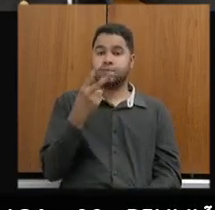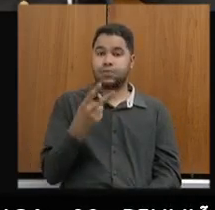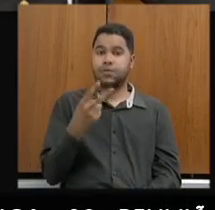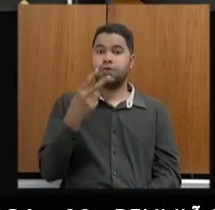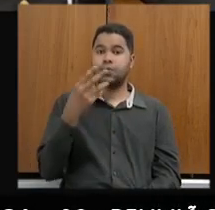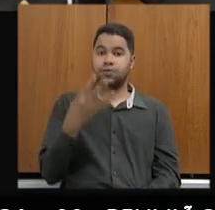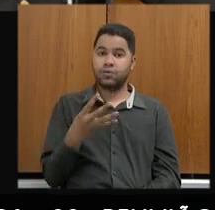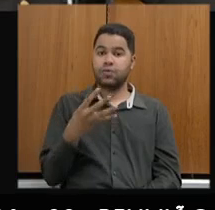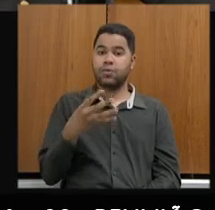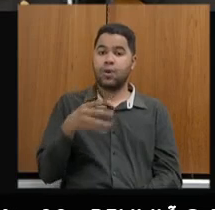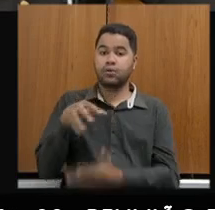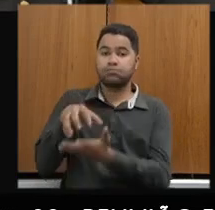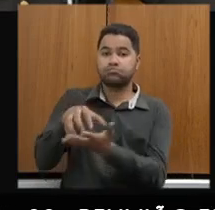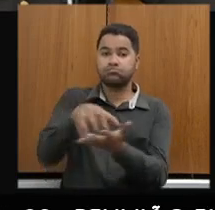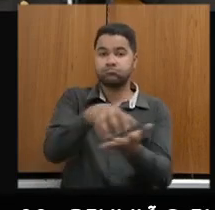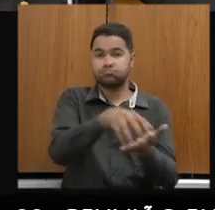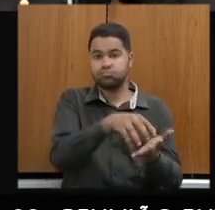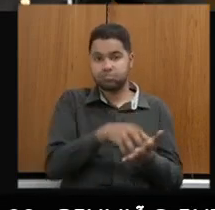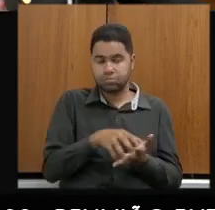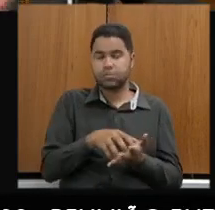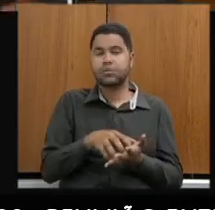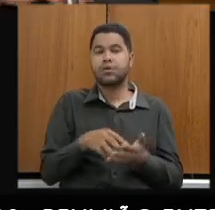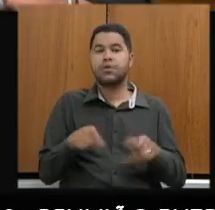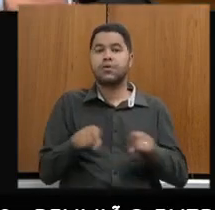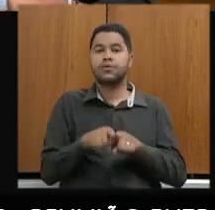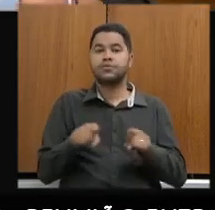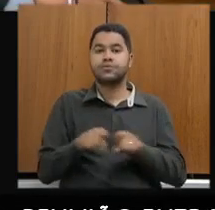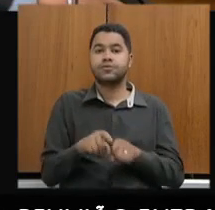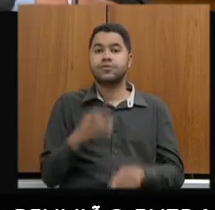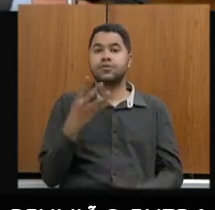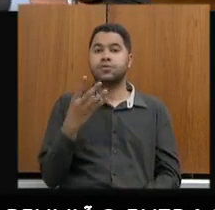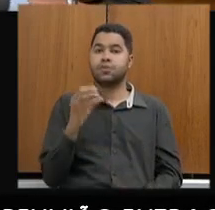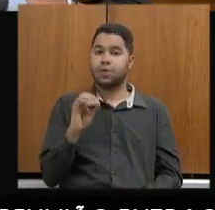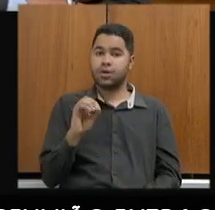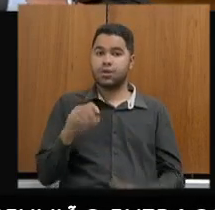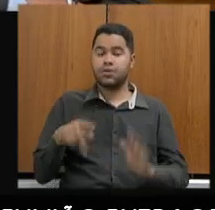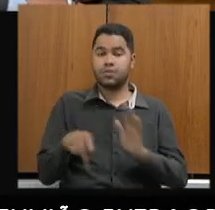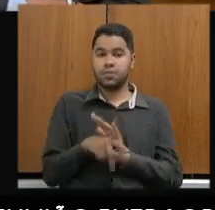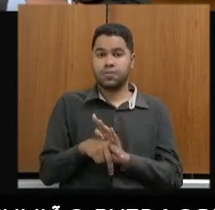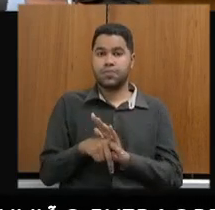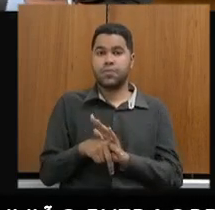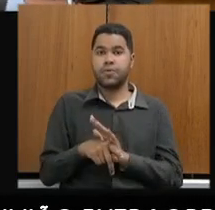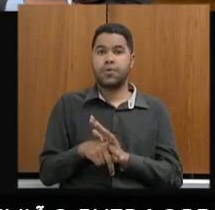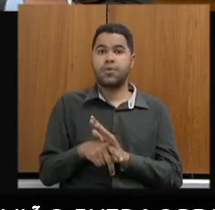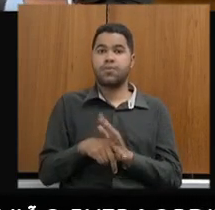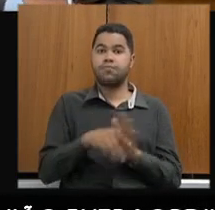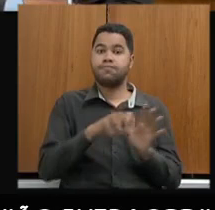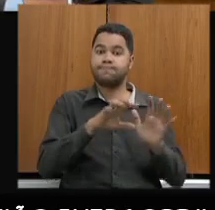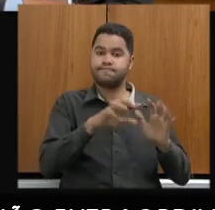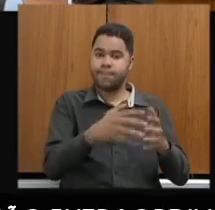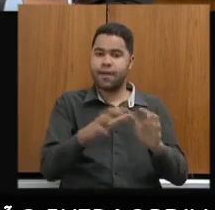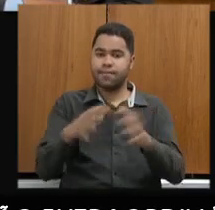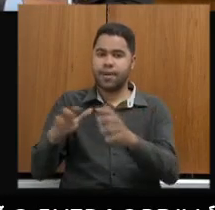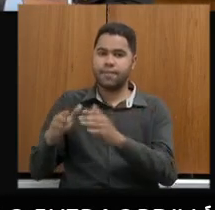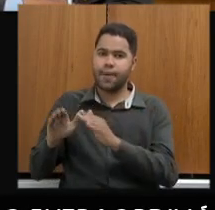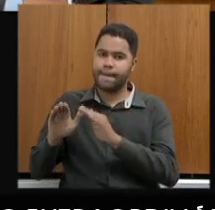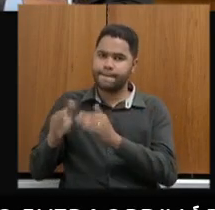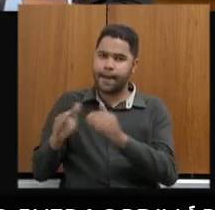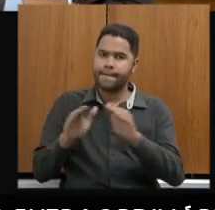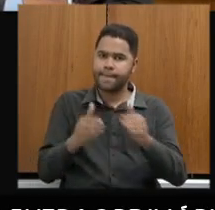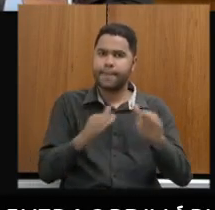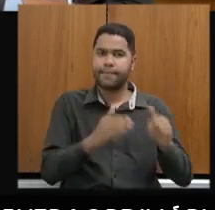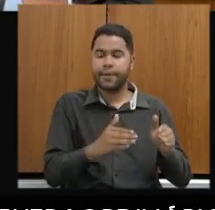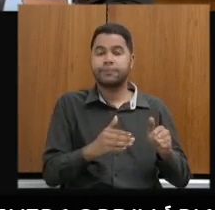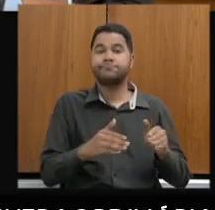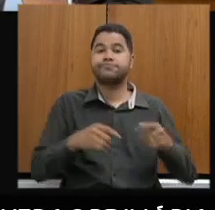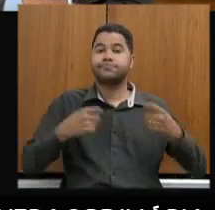quadro de Praças Bombeiros Militar e 40 do quadro de Praças especialistas e